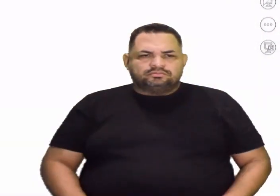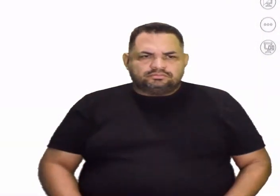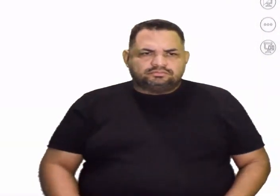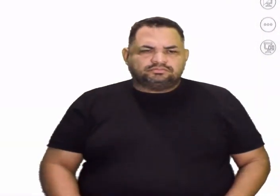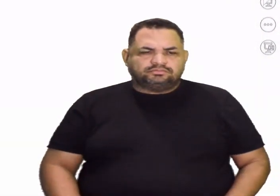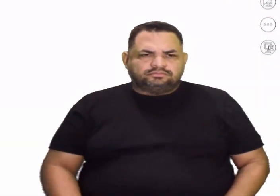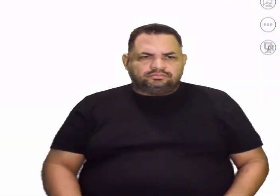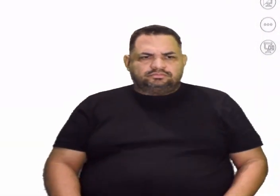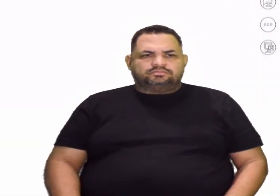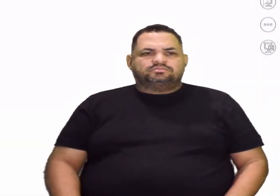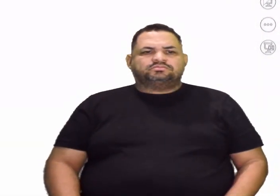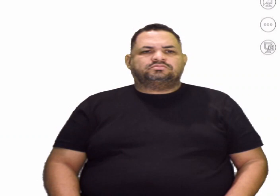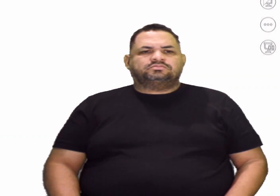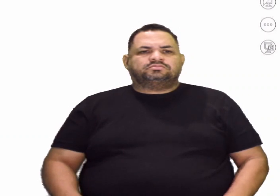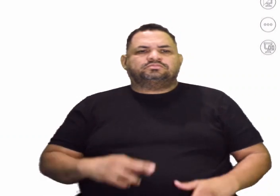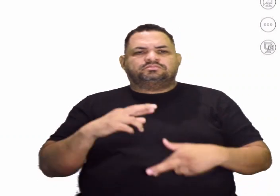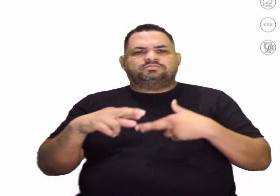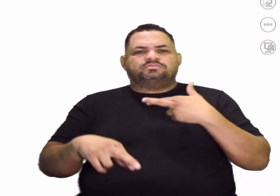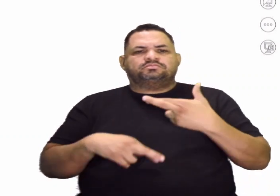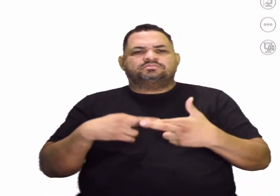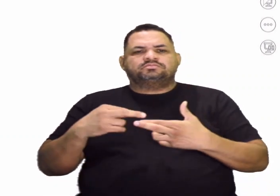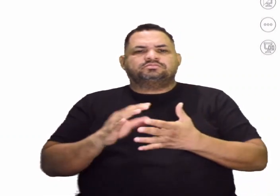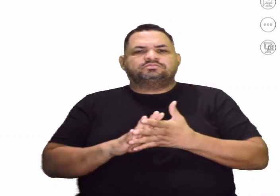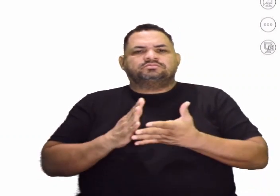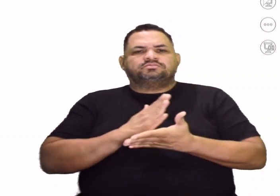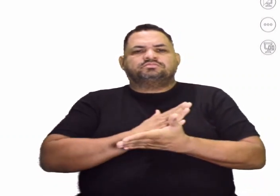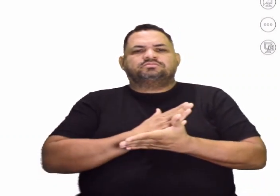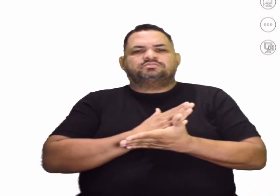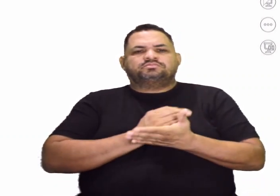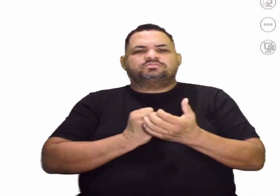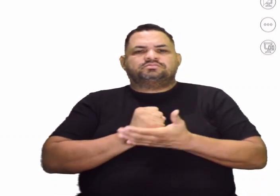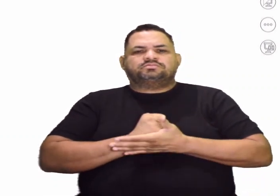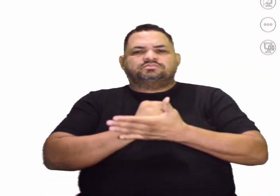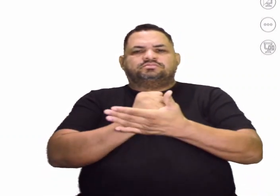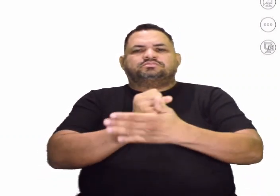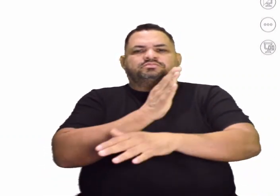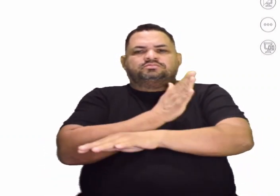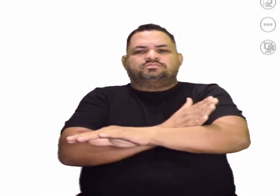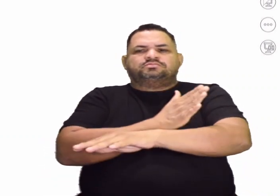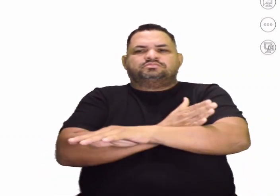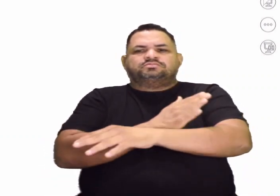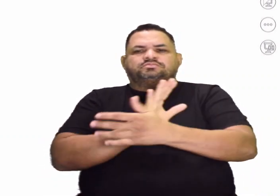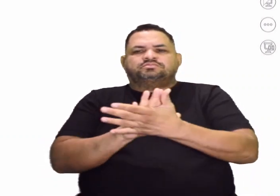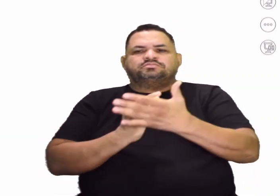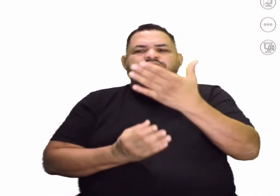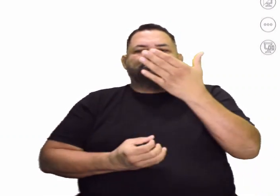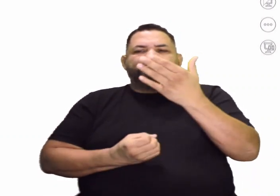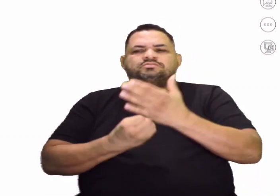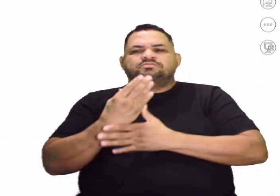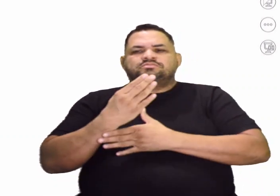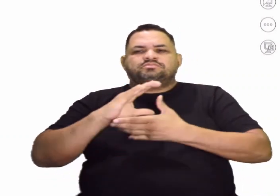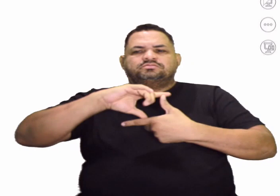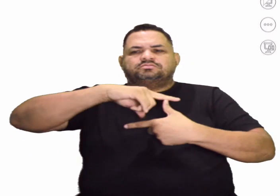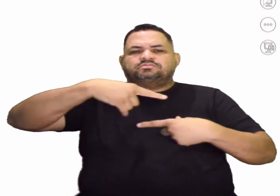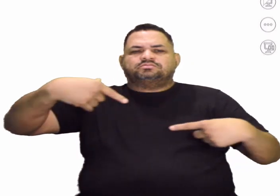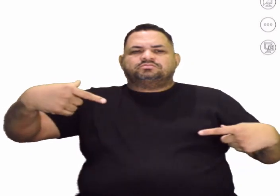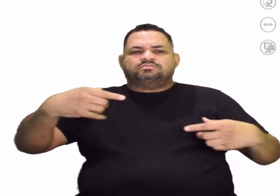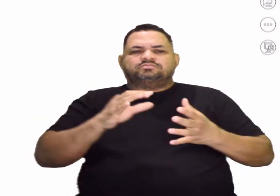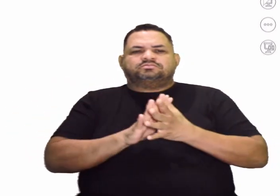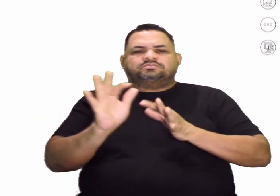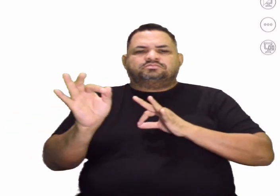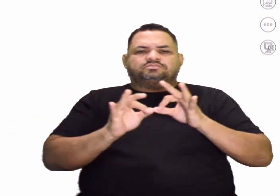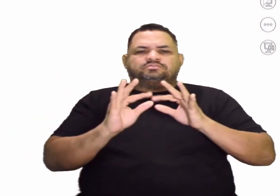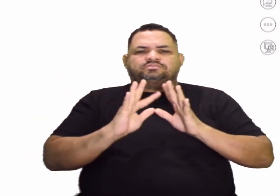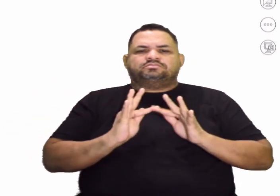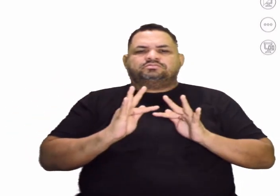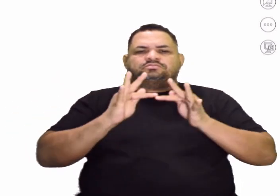continuando. A Renascença tem raiz na Idade Média e frutos da modernidade. Ela é